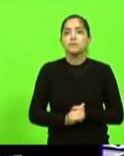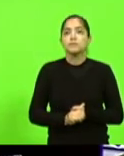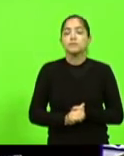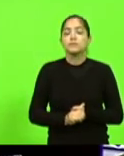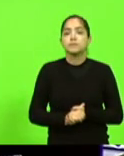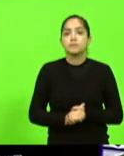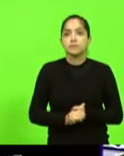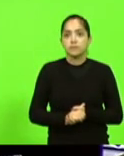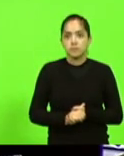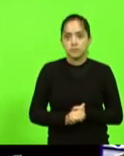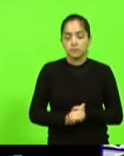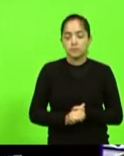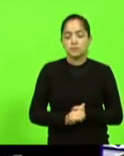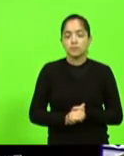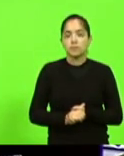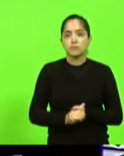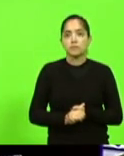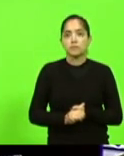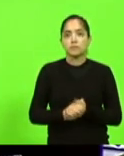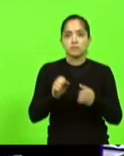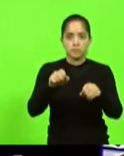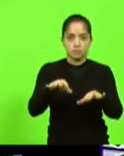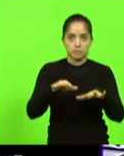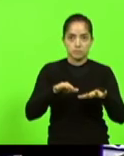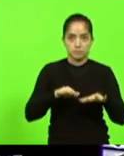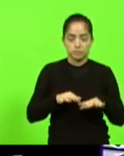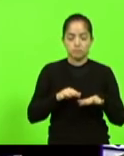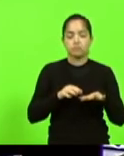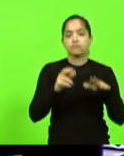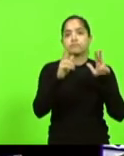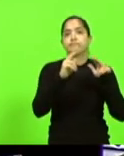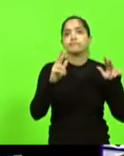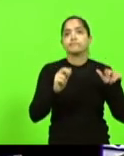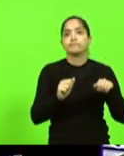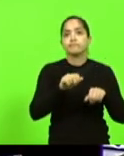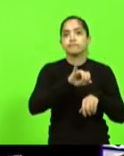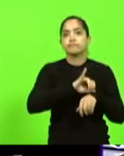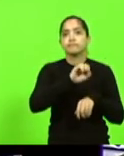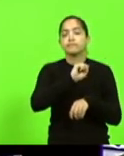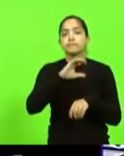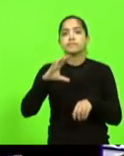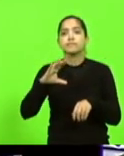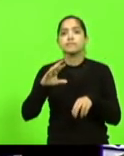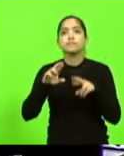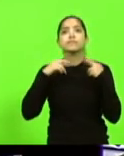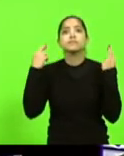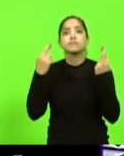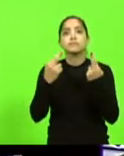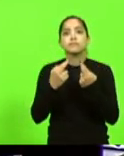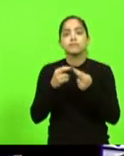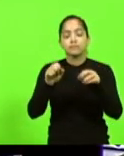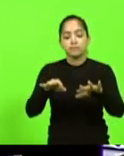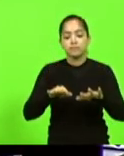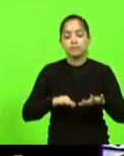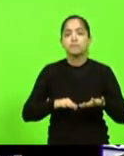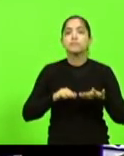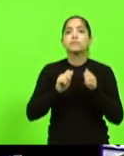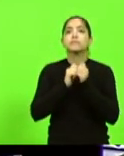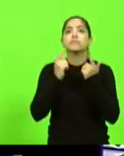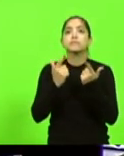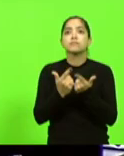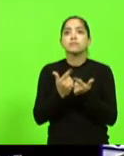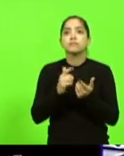dia 30 do mês de junho de 2021, nesta cidade de Florianópolis, capital do Estado de Santa Catarina, reuniu-se a Assembleia Legislativa em